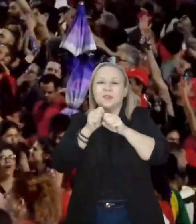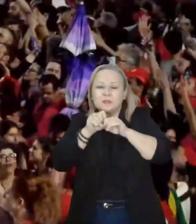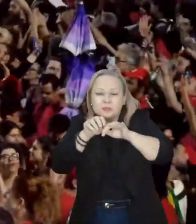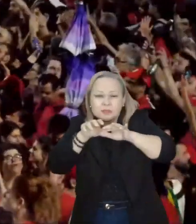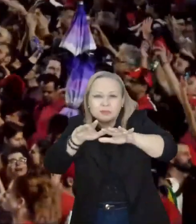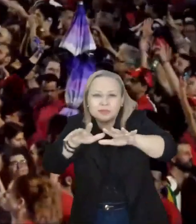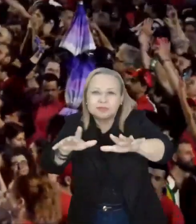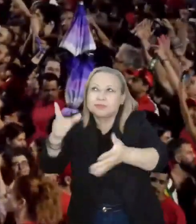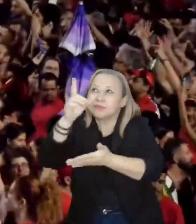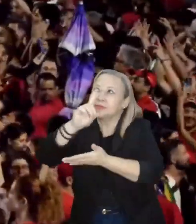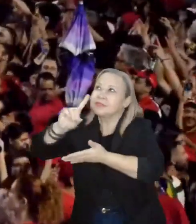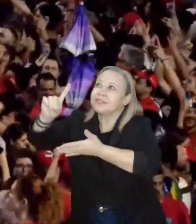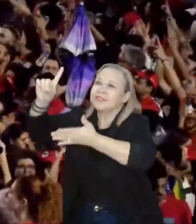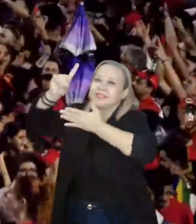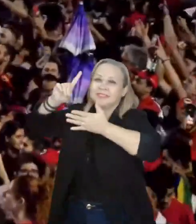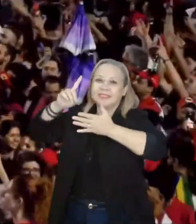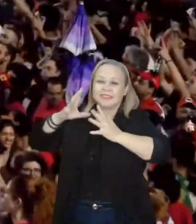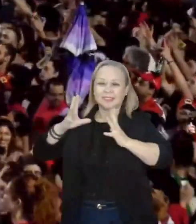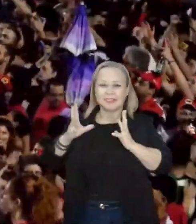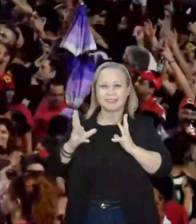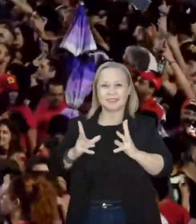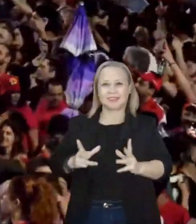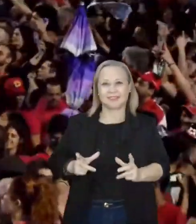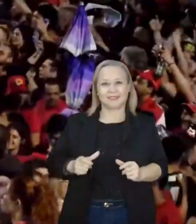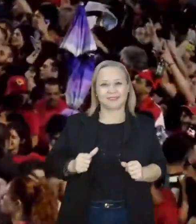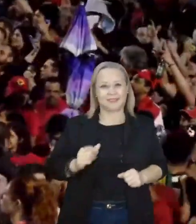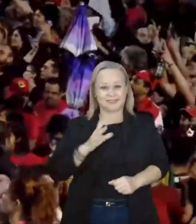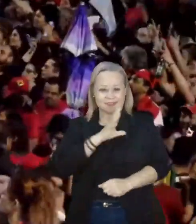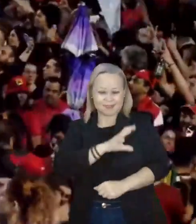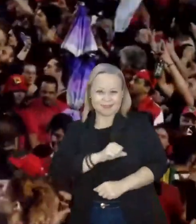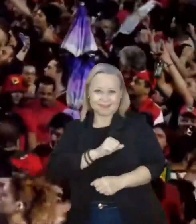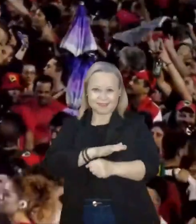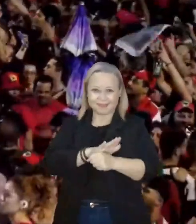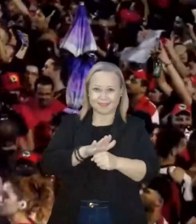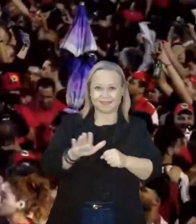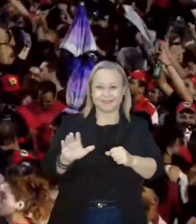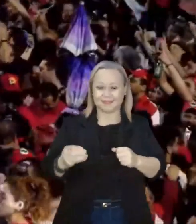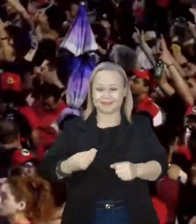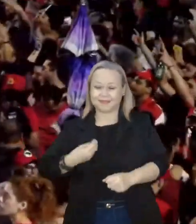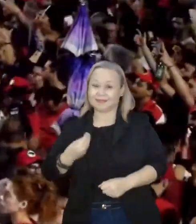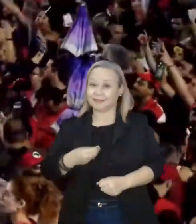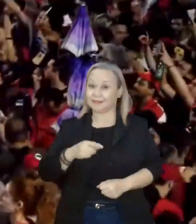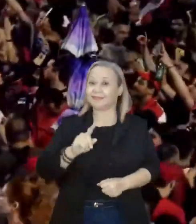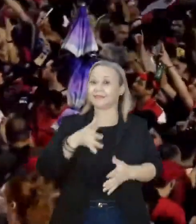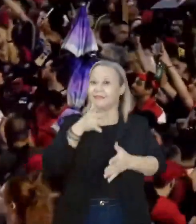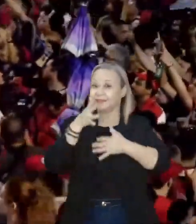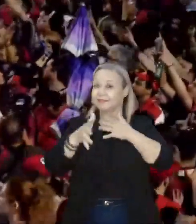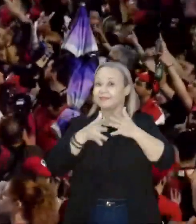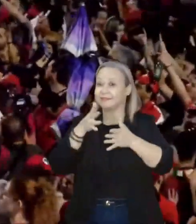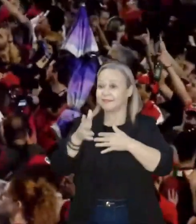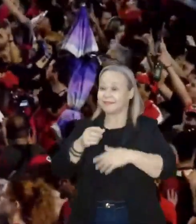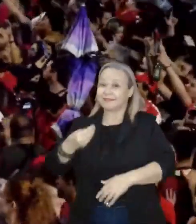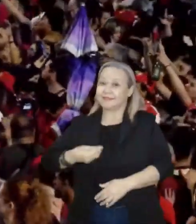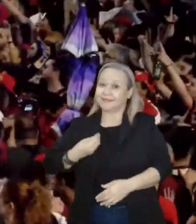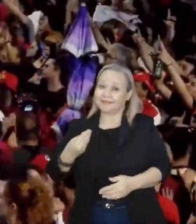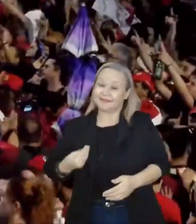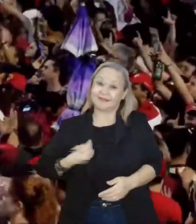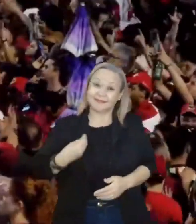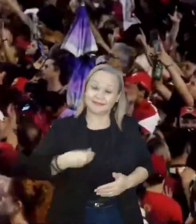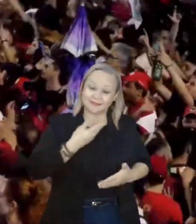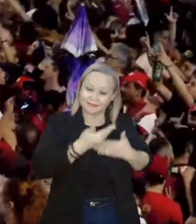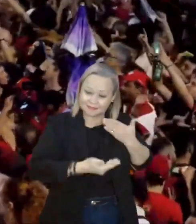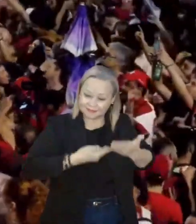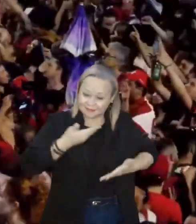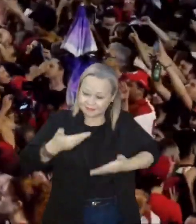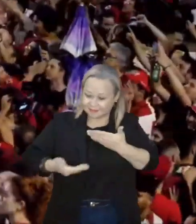Criador, numa atitude que é trata de amor. Você diz que a vida é ser, ele diz que a vida é viver. Ele